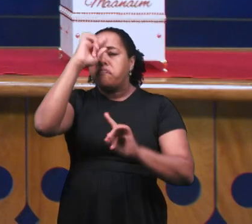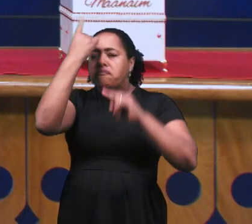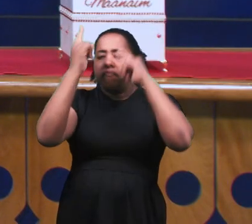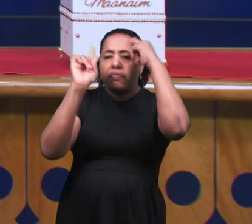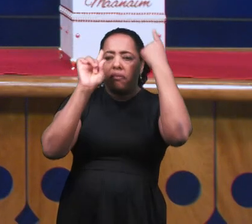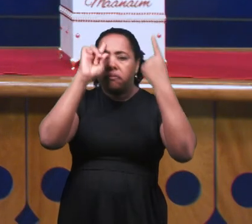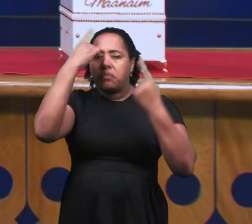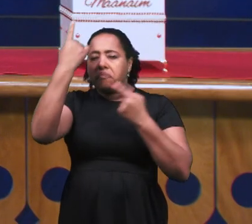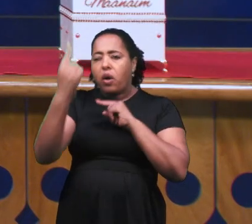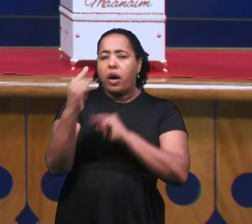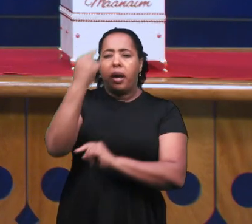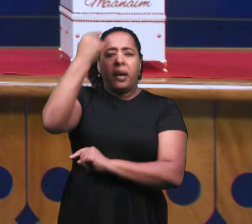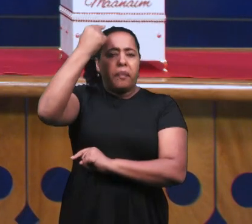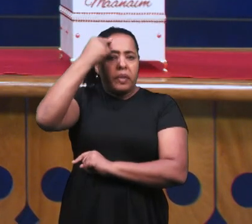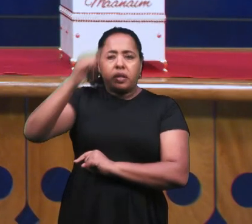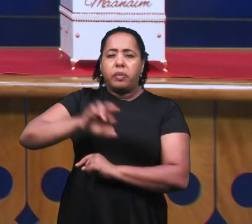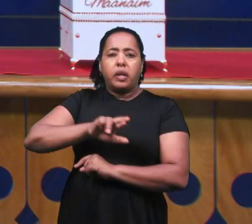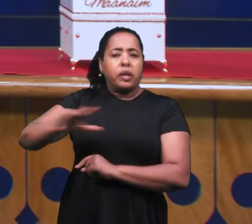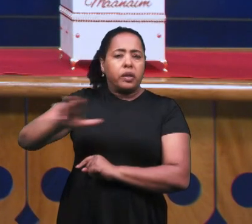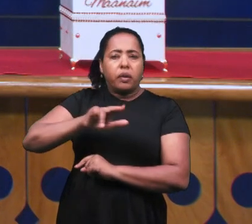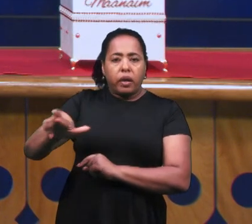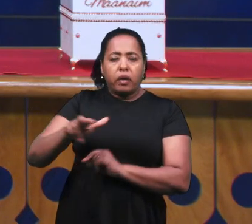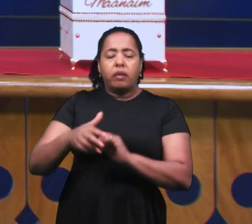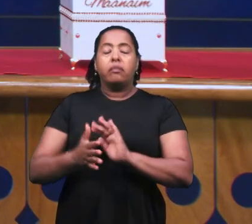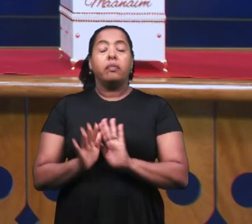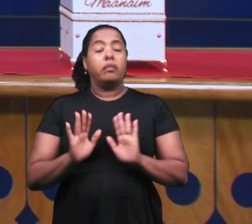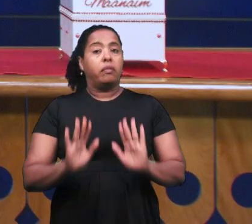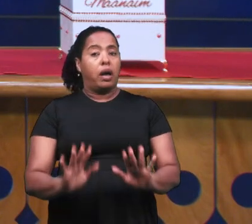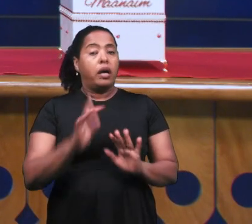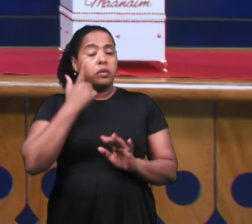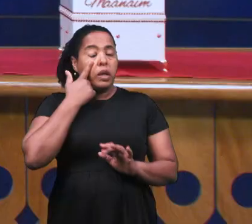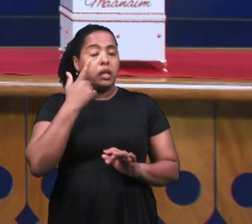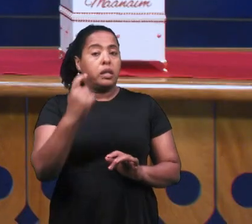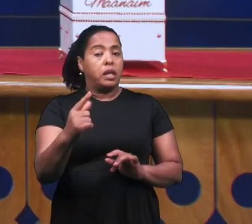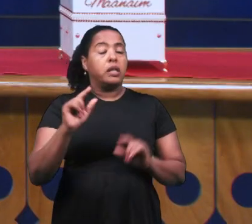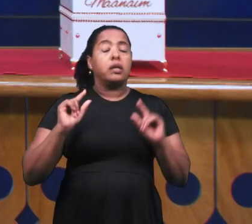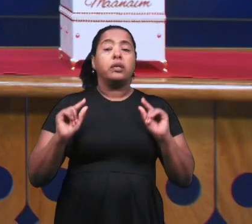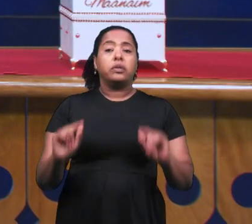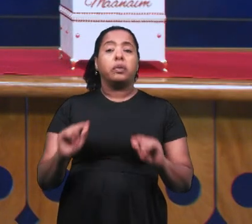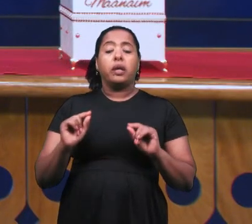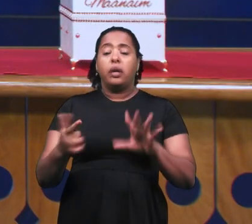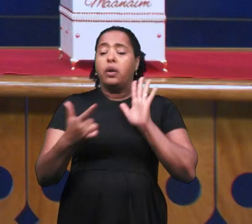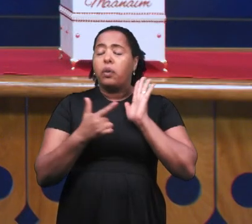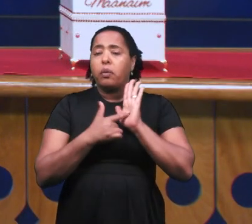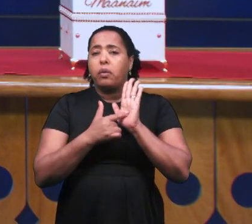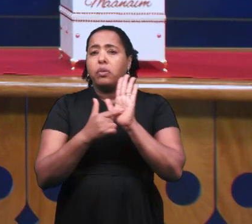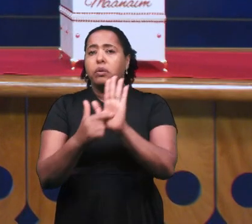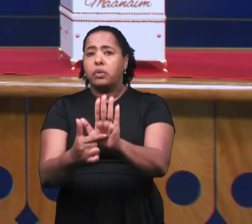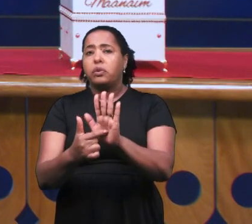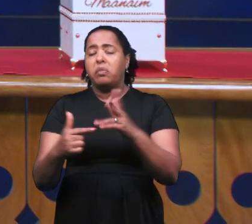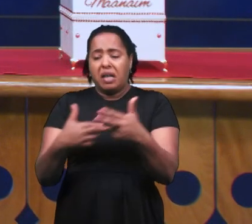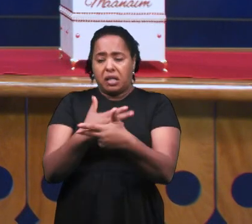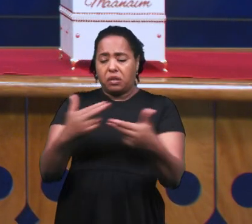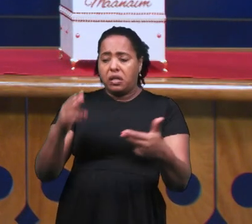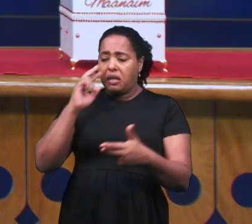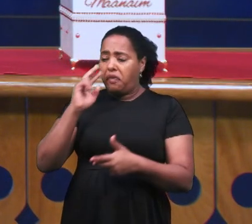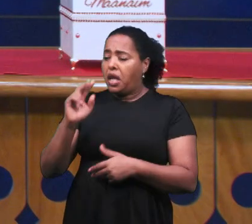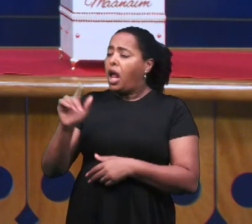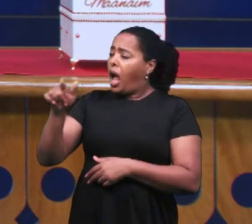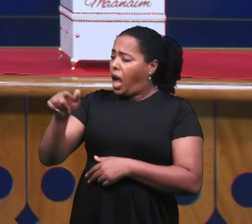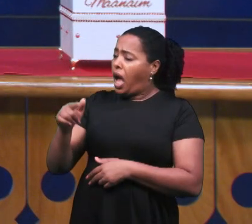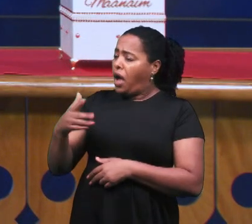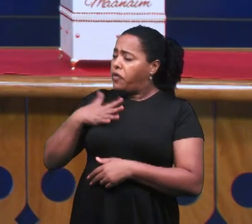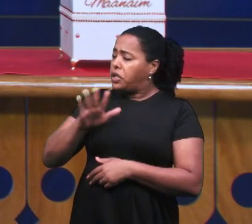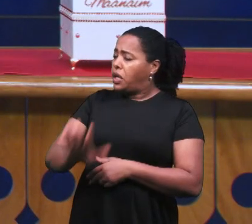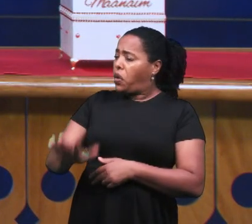por pensamentos. Interessante. Quando eu falo assim, filosofia, alguém pode dizer, ele não gosta de filosofia. Não, eu gosto de filosofia.